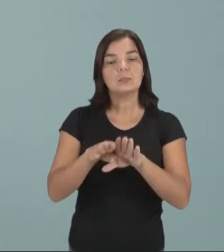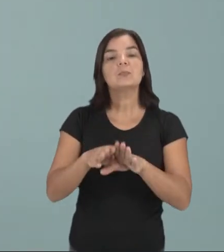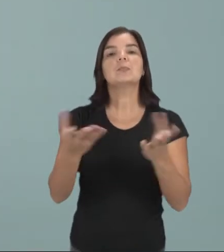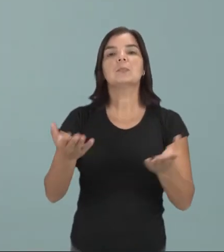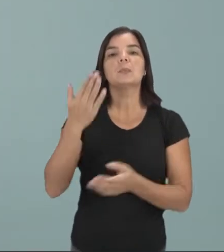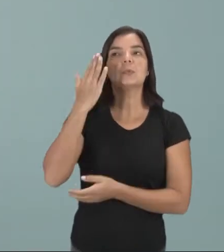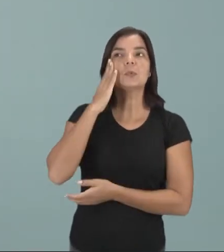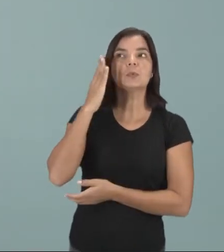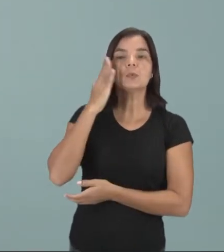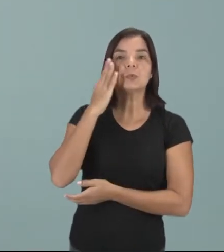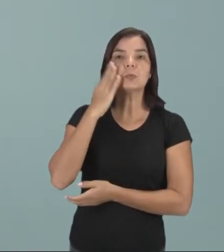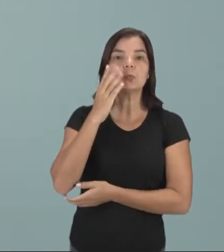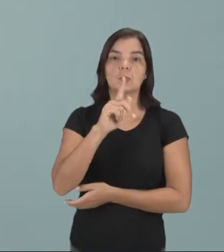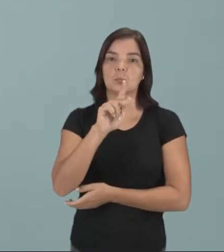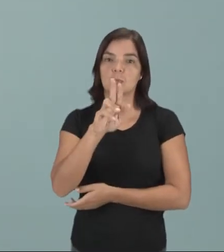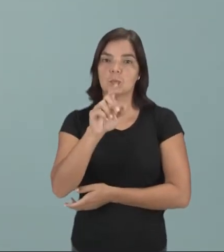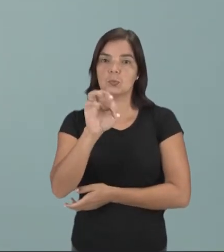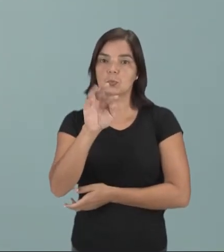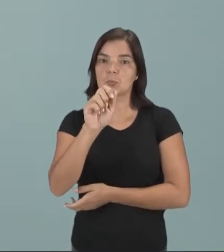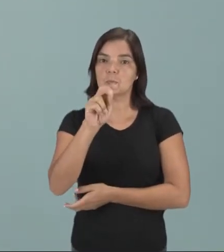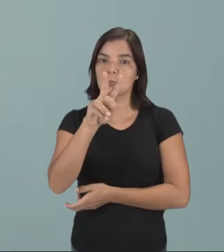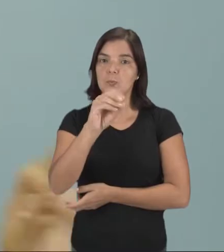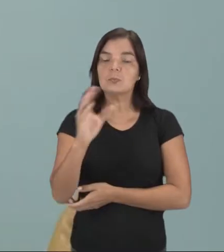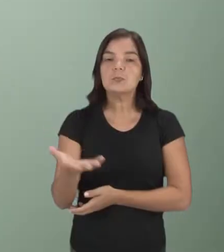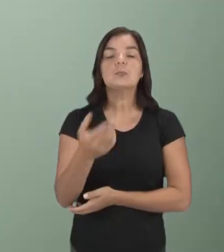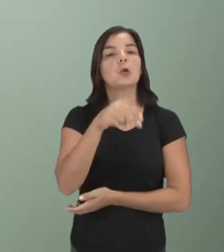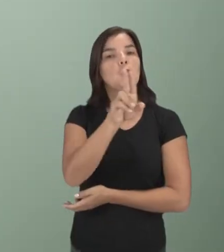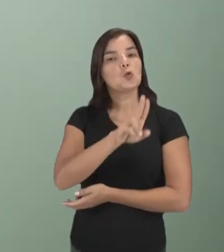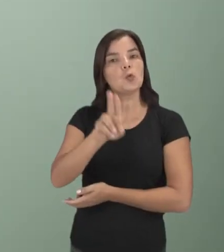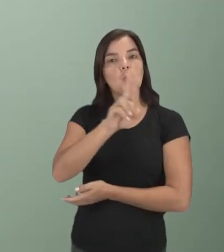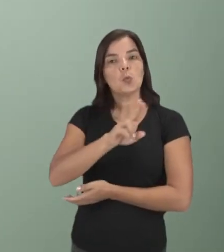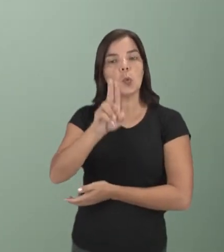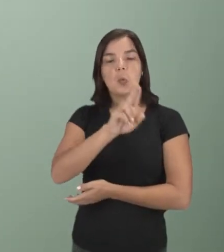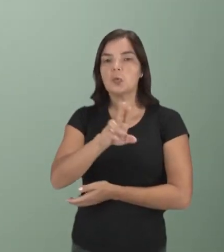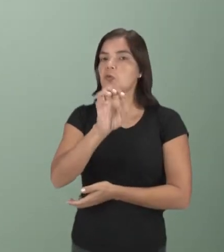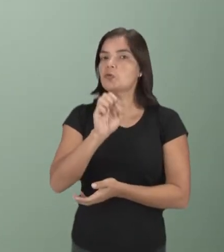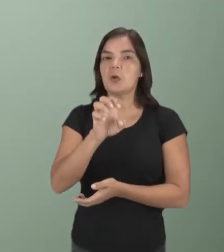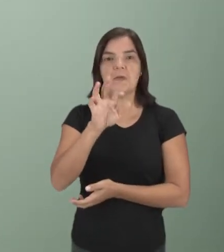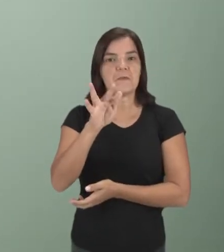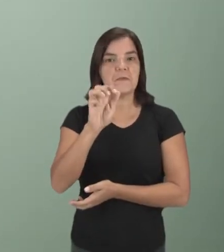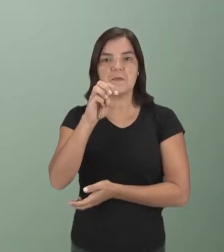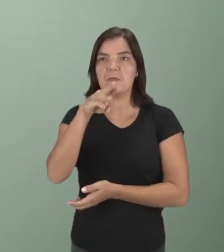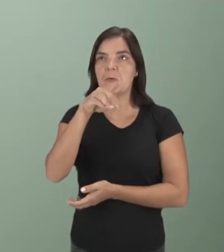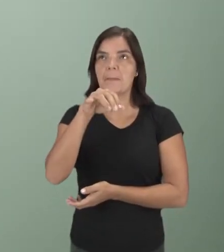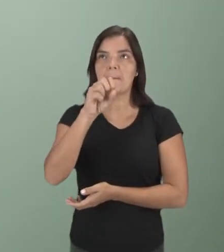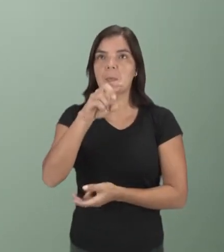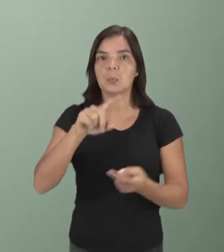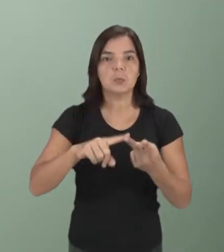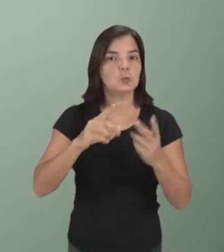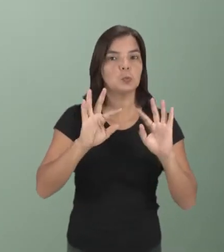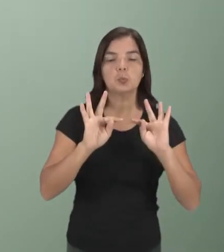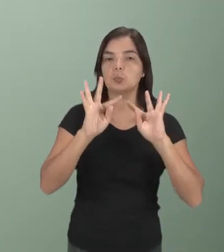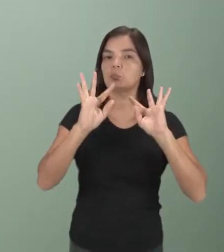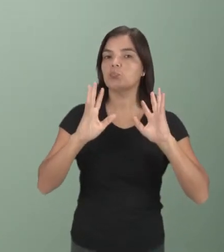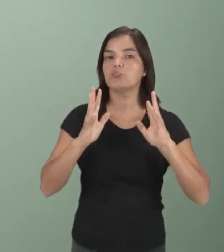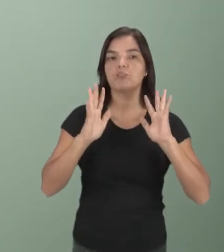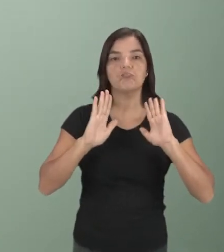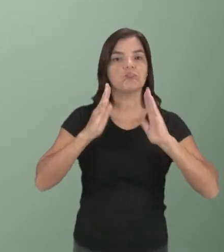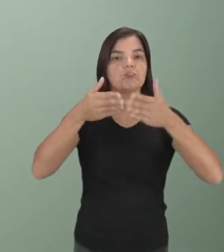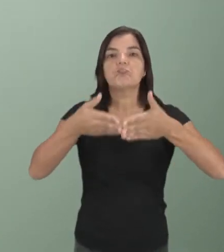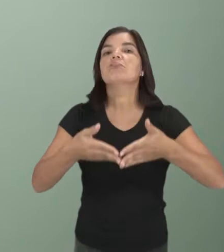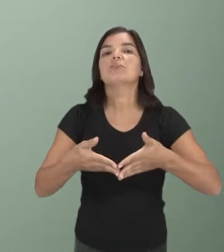bem entendida por Gustave Flaubert, que não usou de nenhum eufemismo, de nenhum apontamento